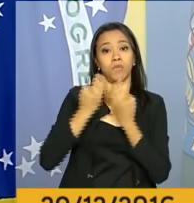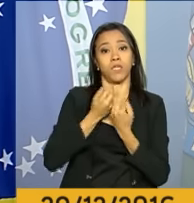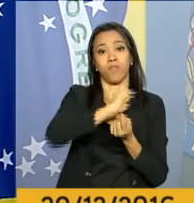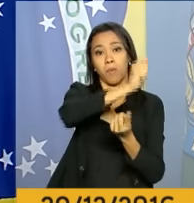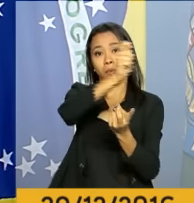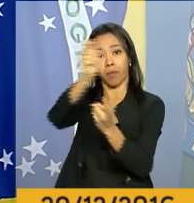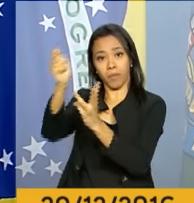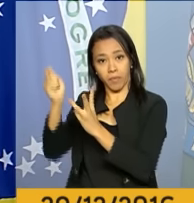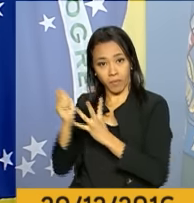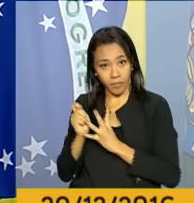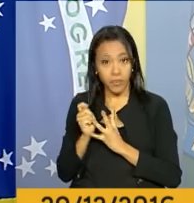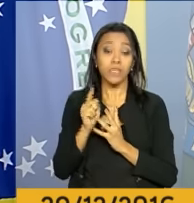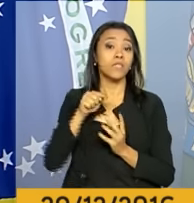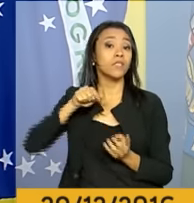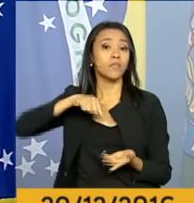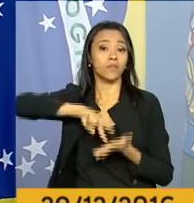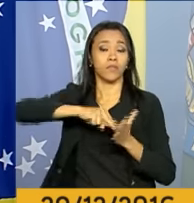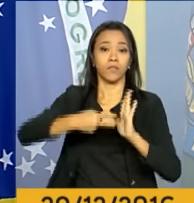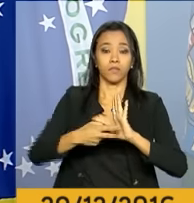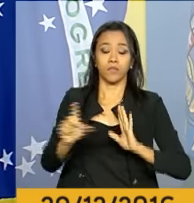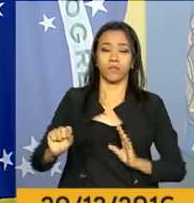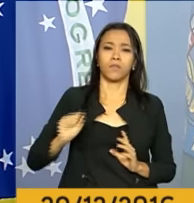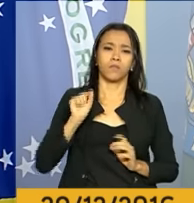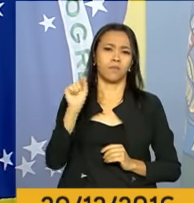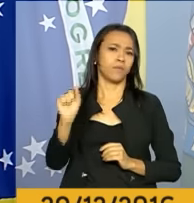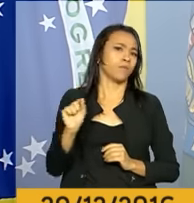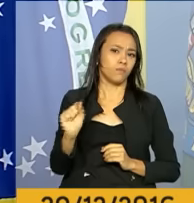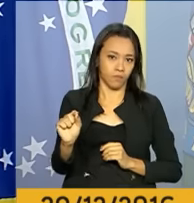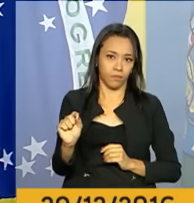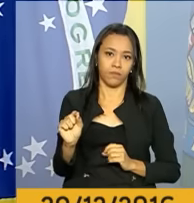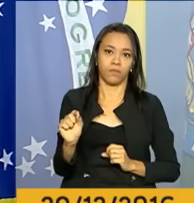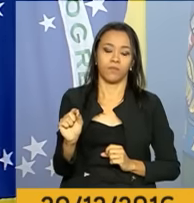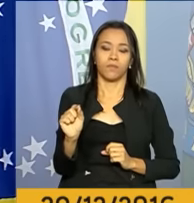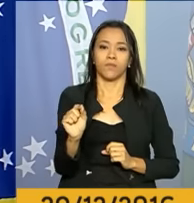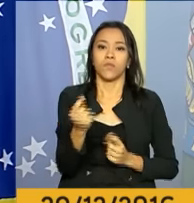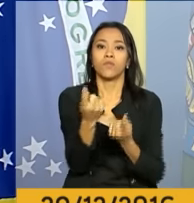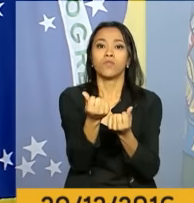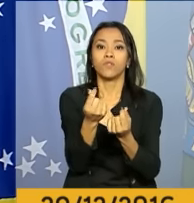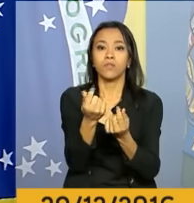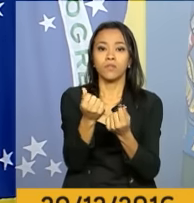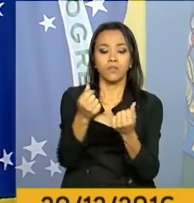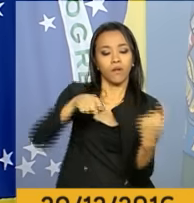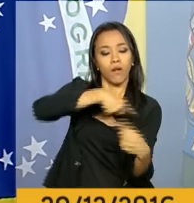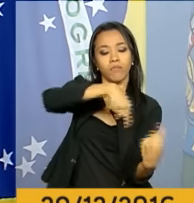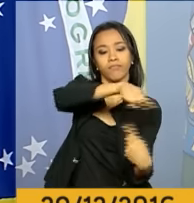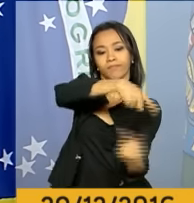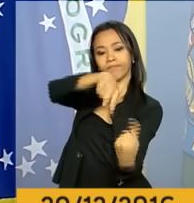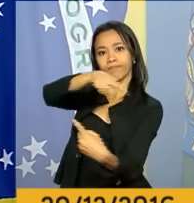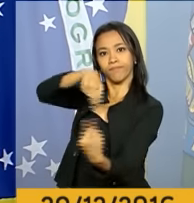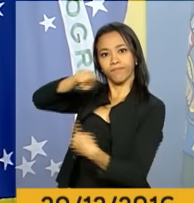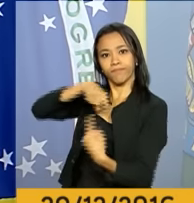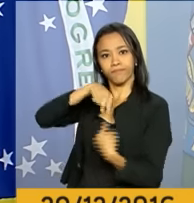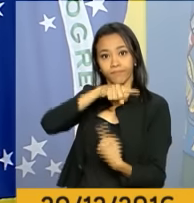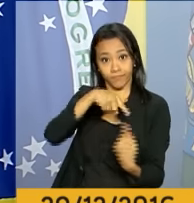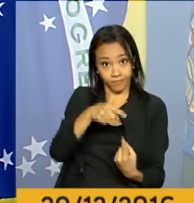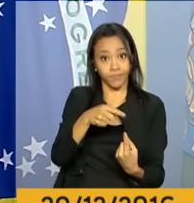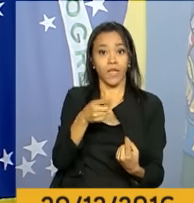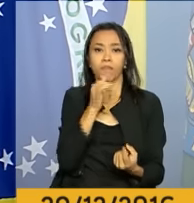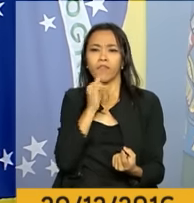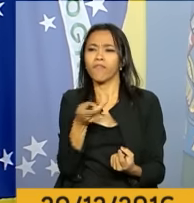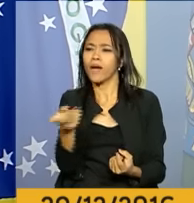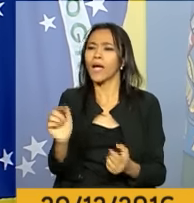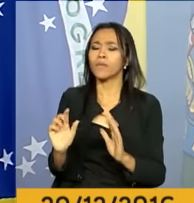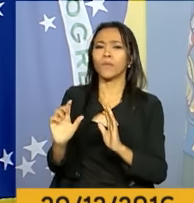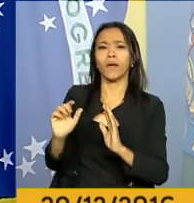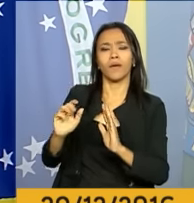Bolsa Família e significam uma movimentação da economia porque são valores que vão pro mercadinho paraa venda